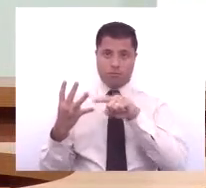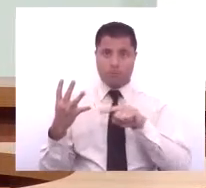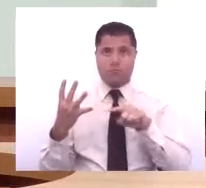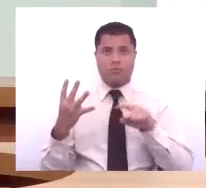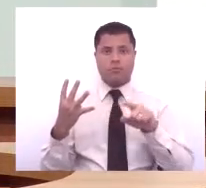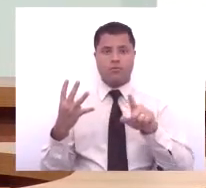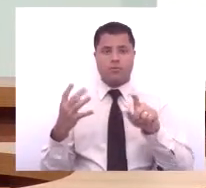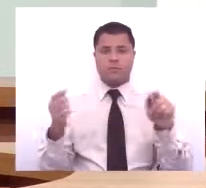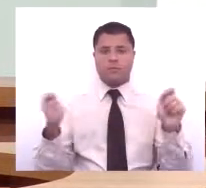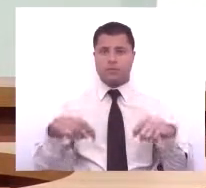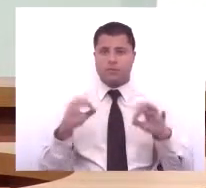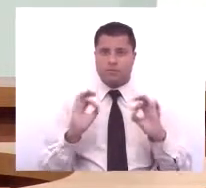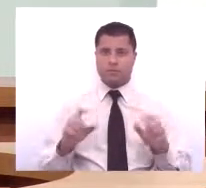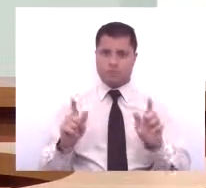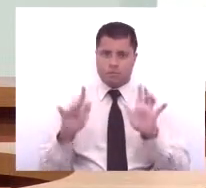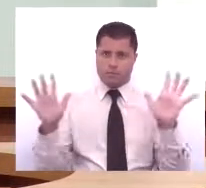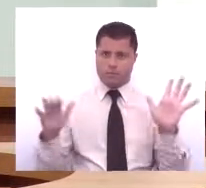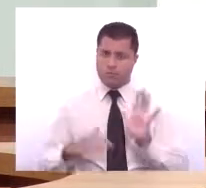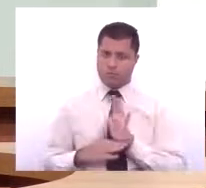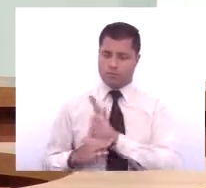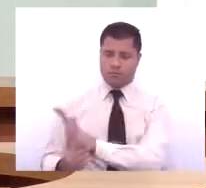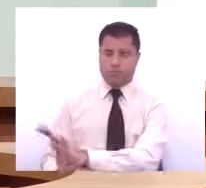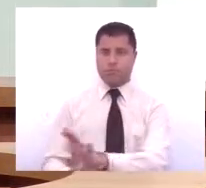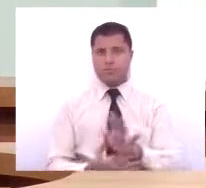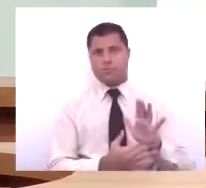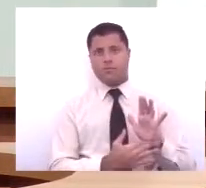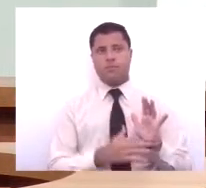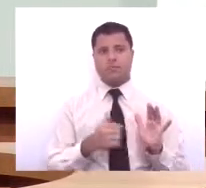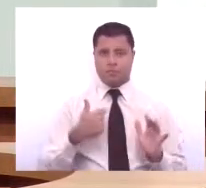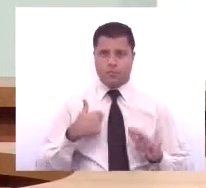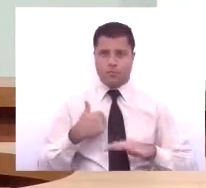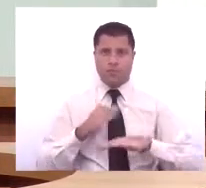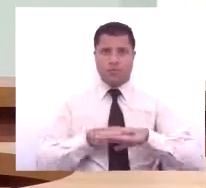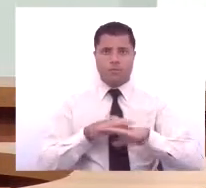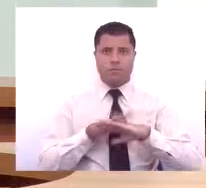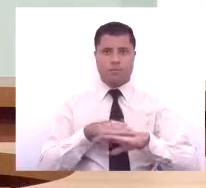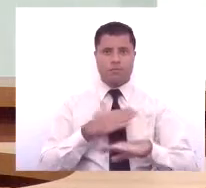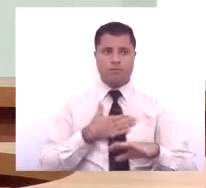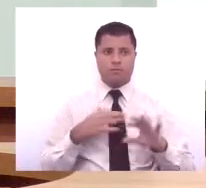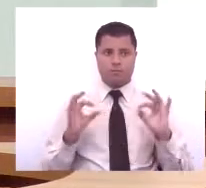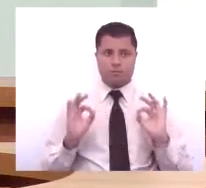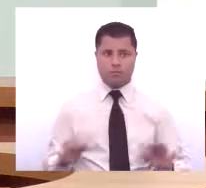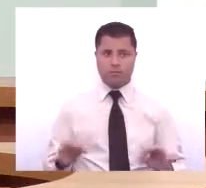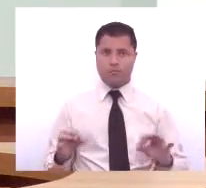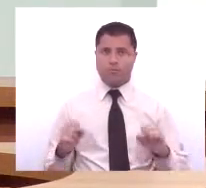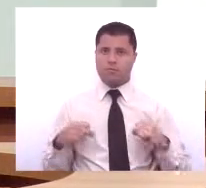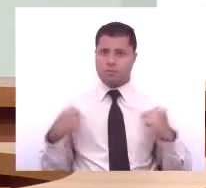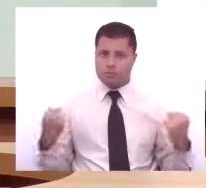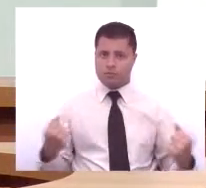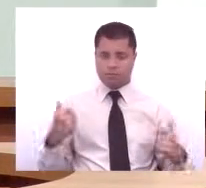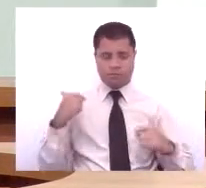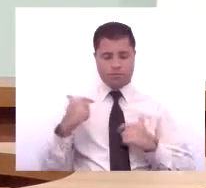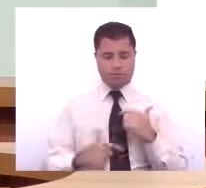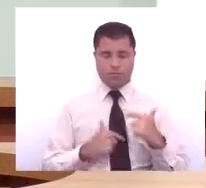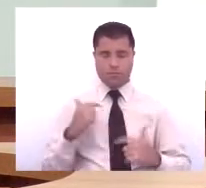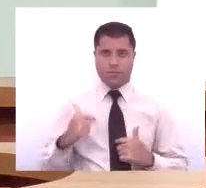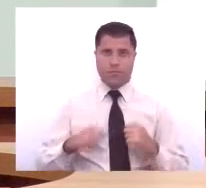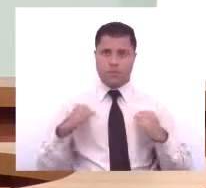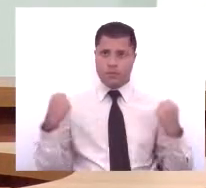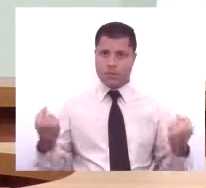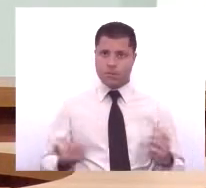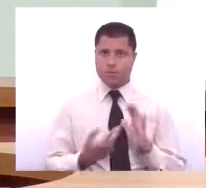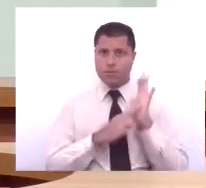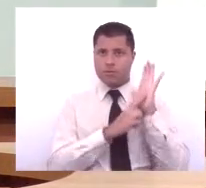vai ganhar, porque eu vou trabalhar e vou lutar e vou procurar